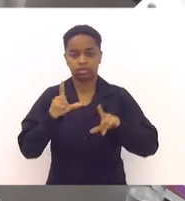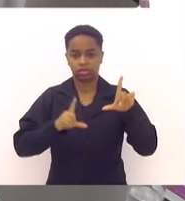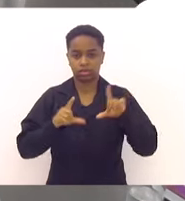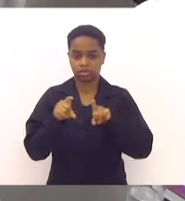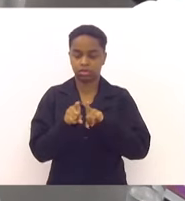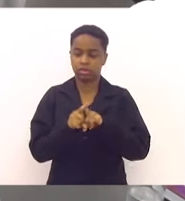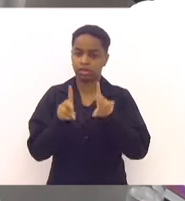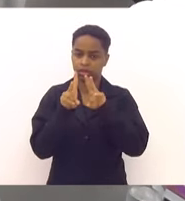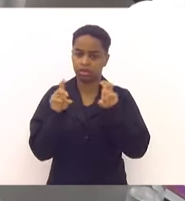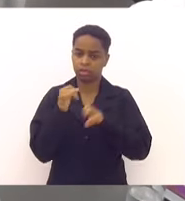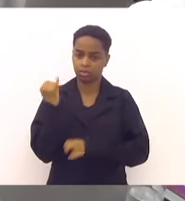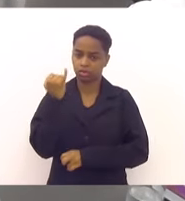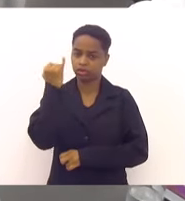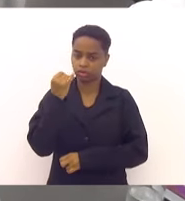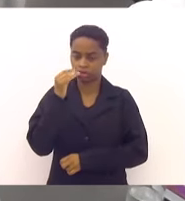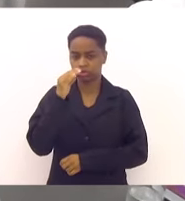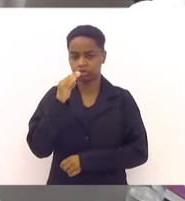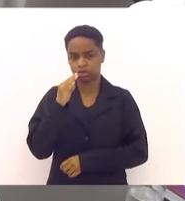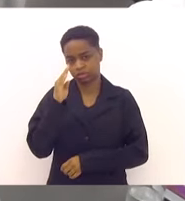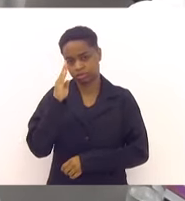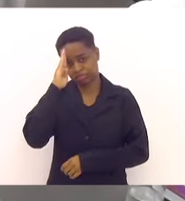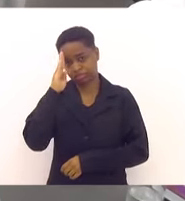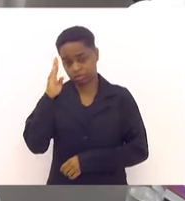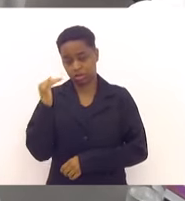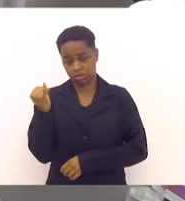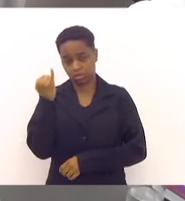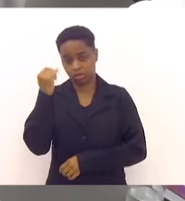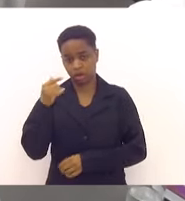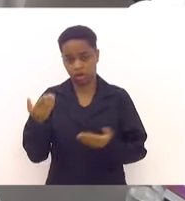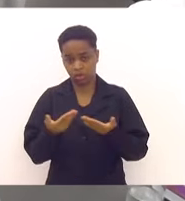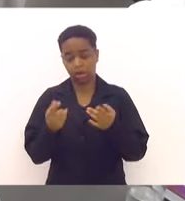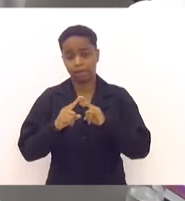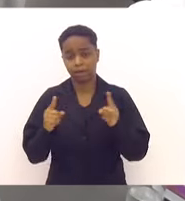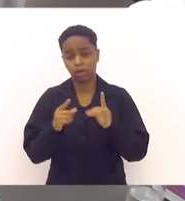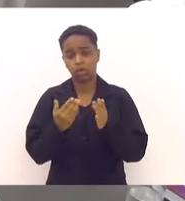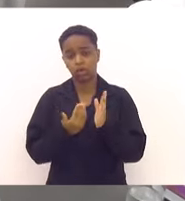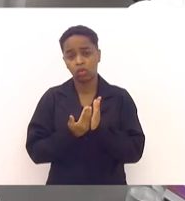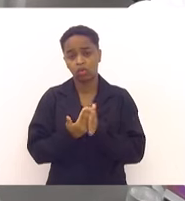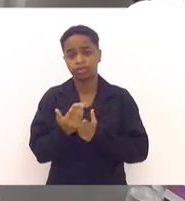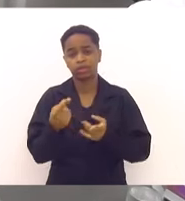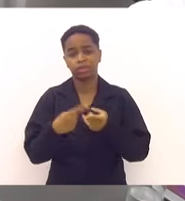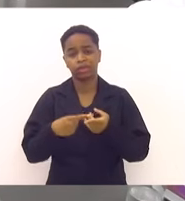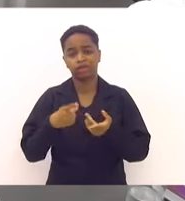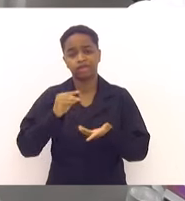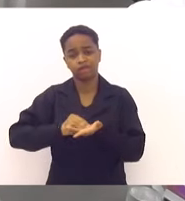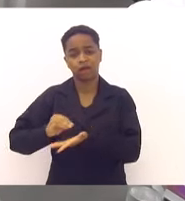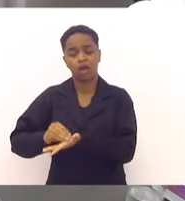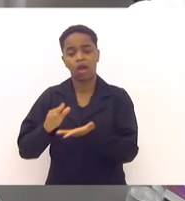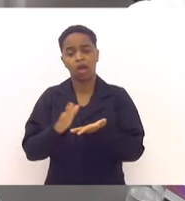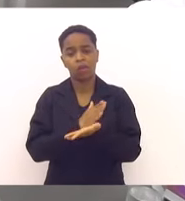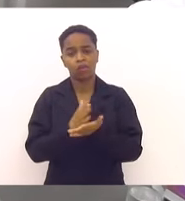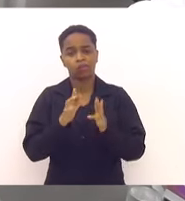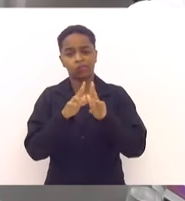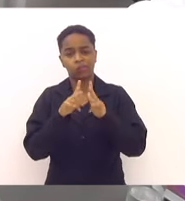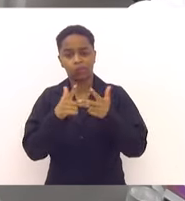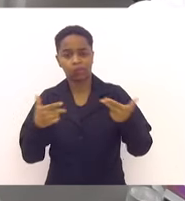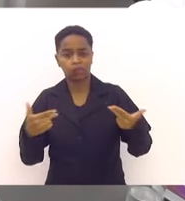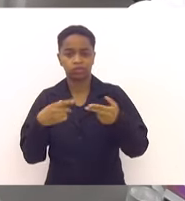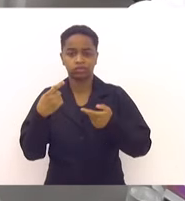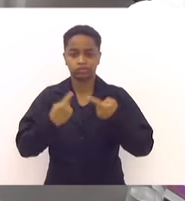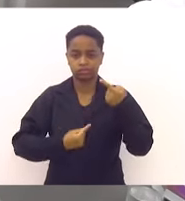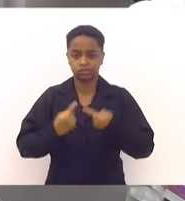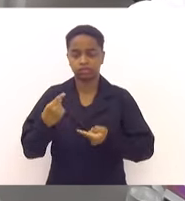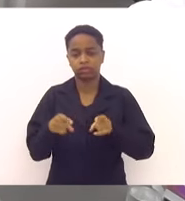importante, fundamental nesse momento, mas começar pela ordinária, que tem matérias que estavam suspensas e a gente trazer de volta algumas que estavam com pedido de